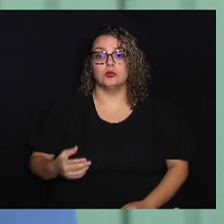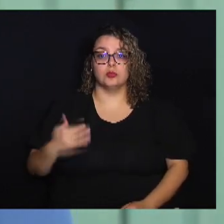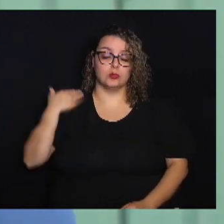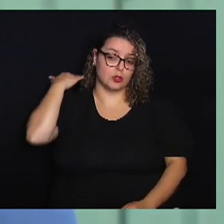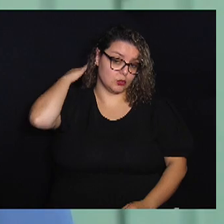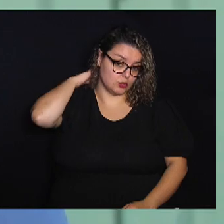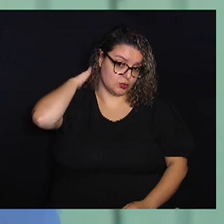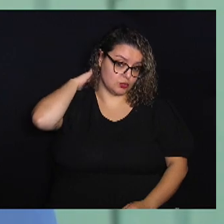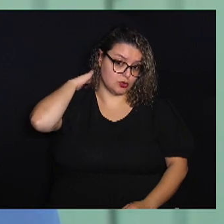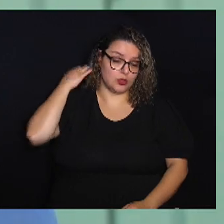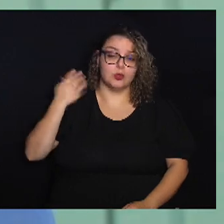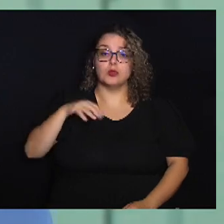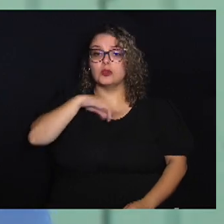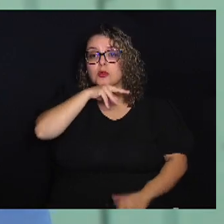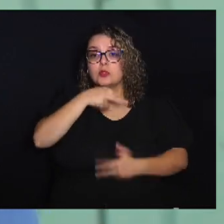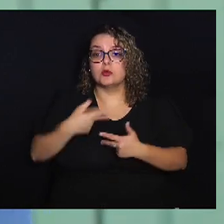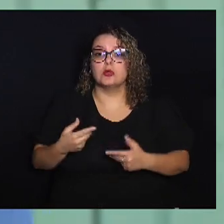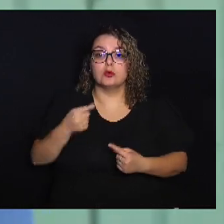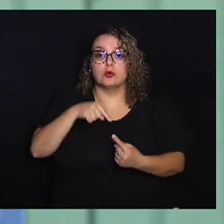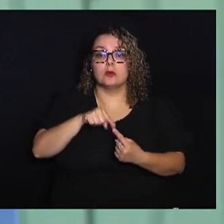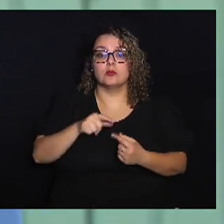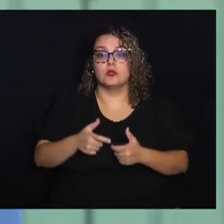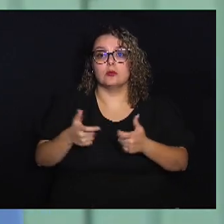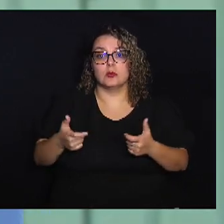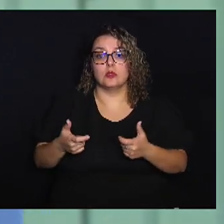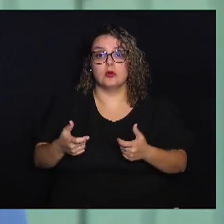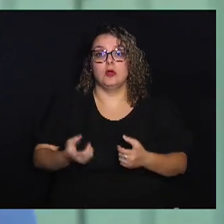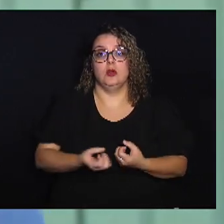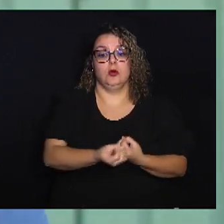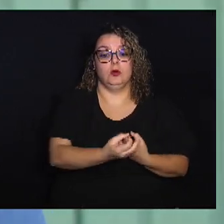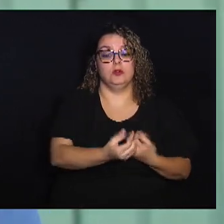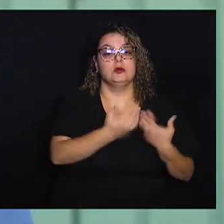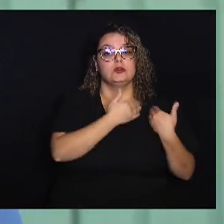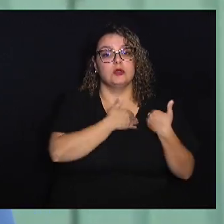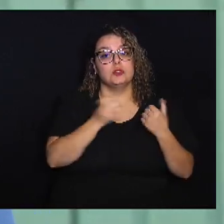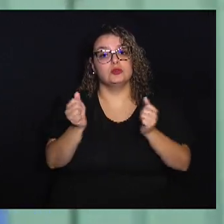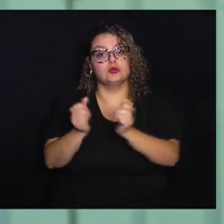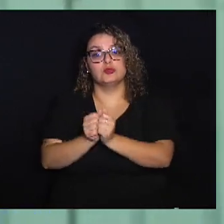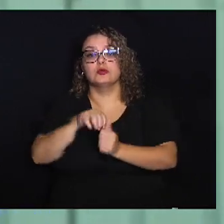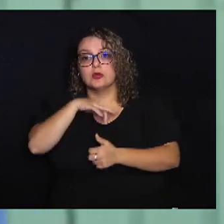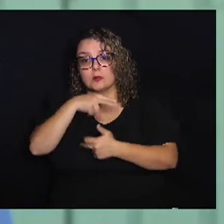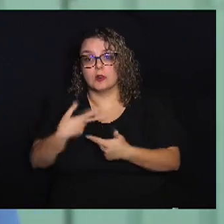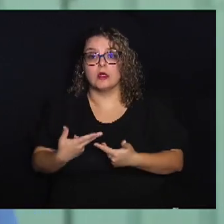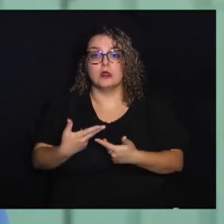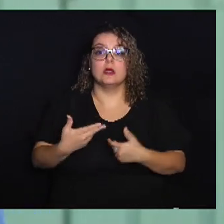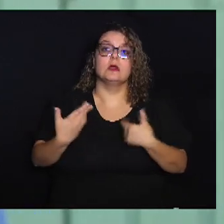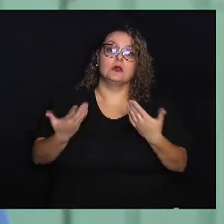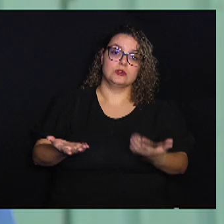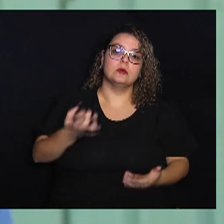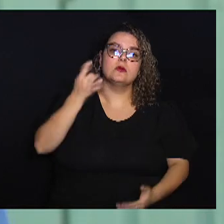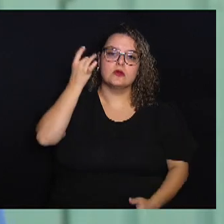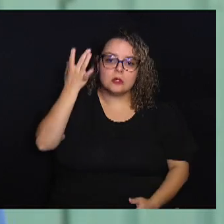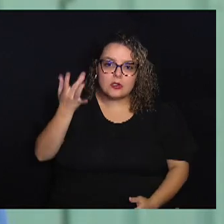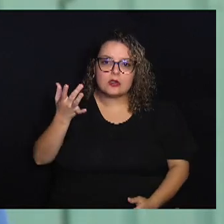do animal e tem o maior intuito de atrelar os dados do tutor ao animal. Com isso, facilita mais